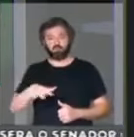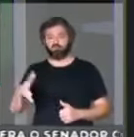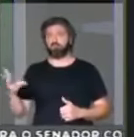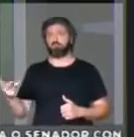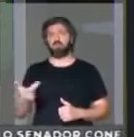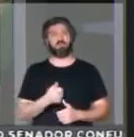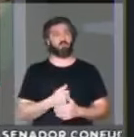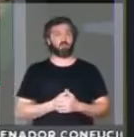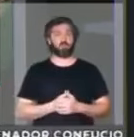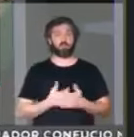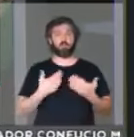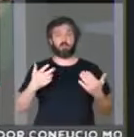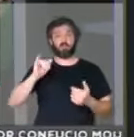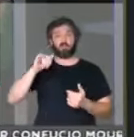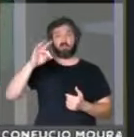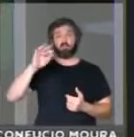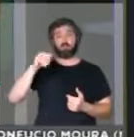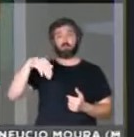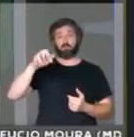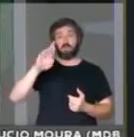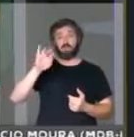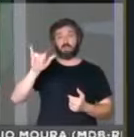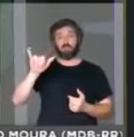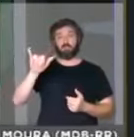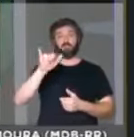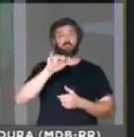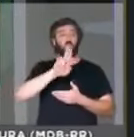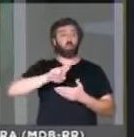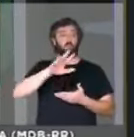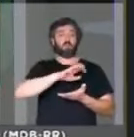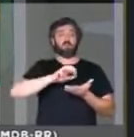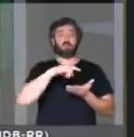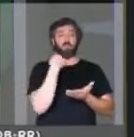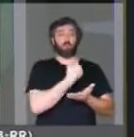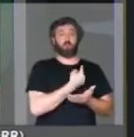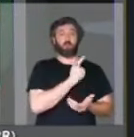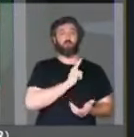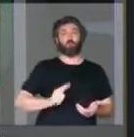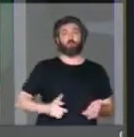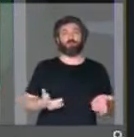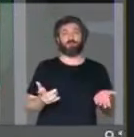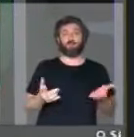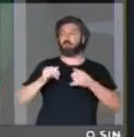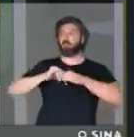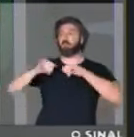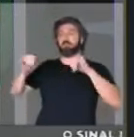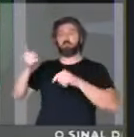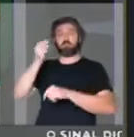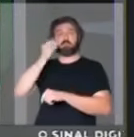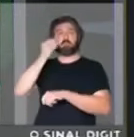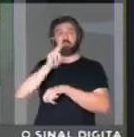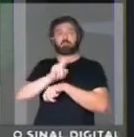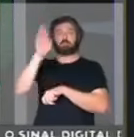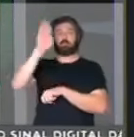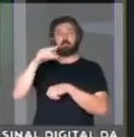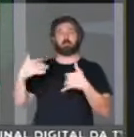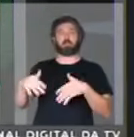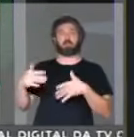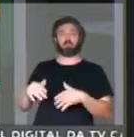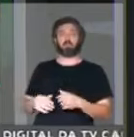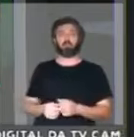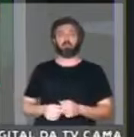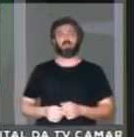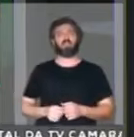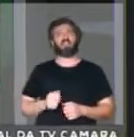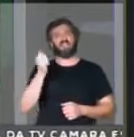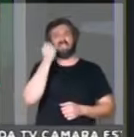imensas tanto que o itamaraty está usando os nossos dados os dados dos nossos governos para ter a proteger o brasil é muita